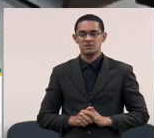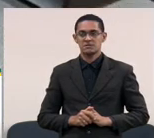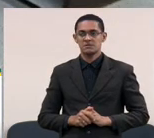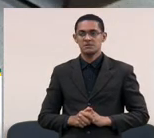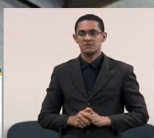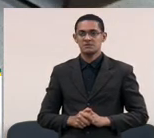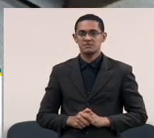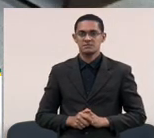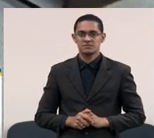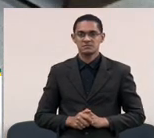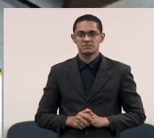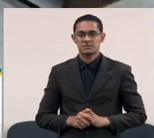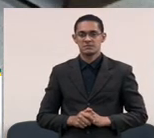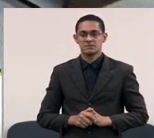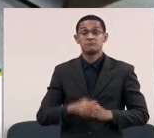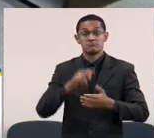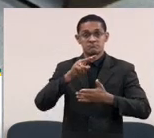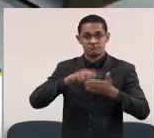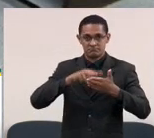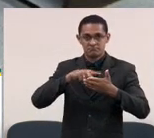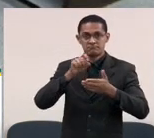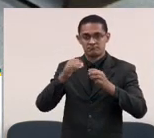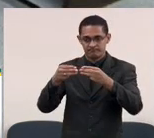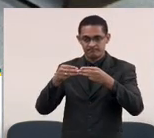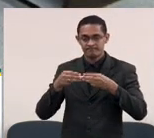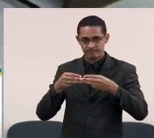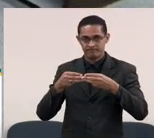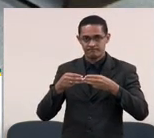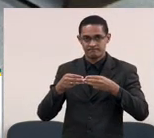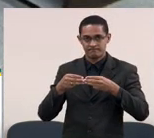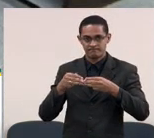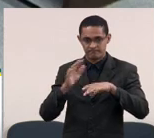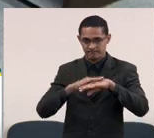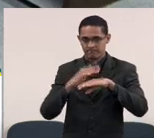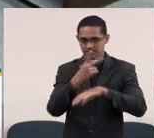de moção de, em regime de urgência da deputada Marília Góes.